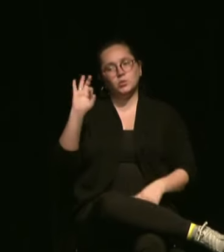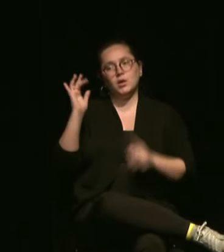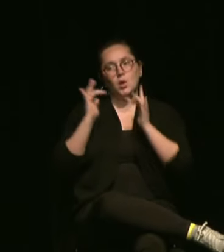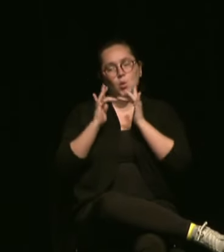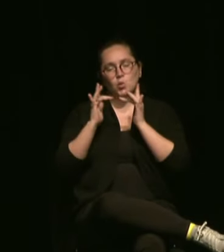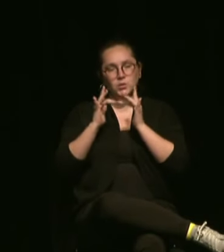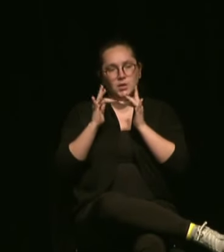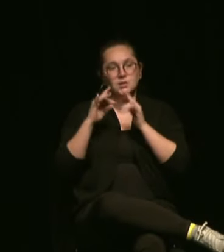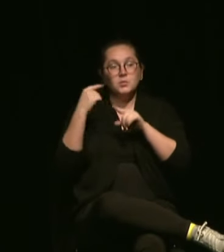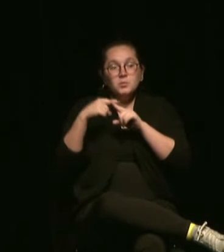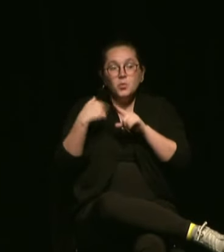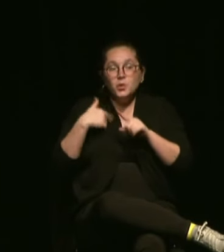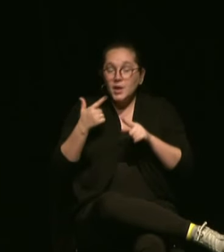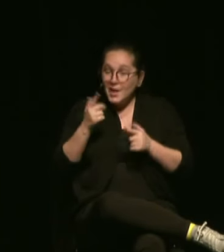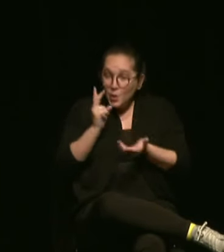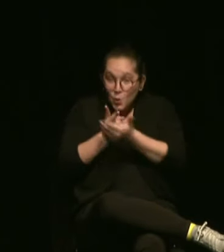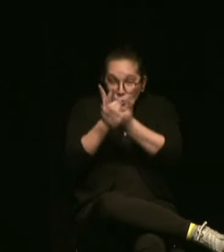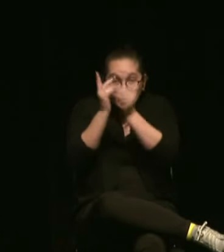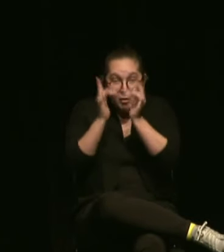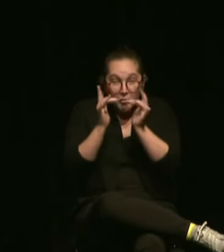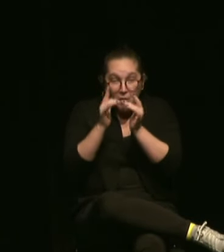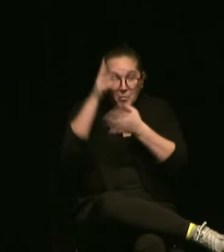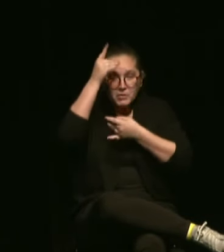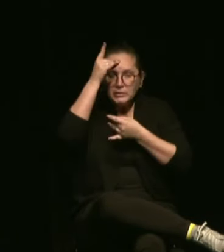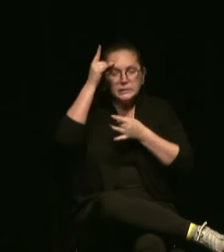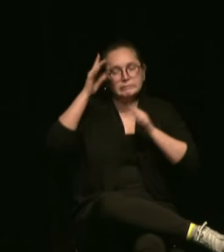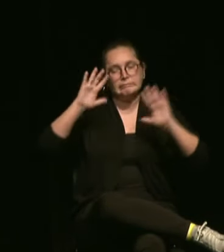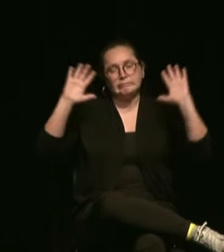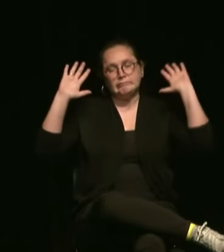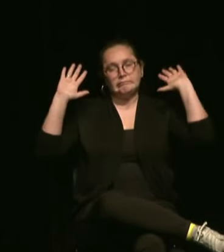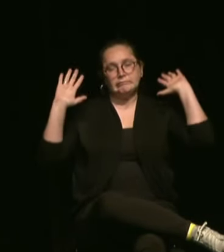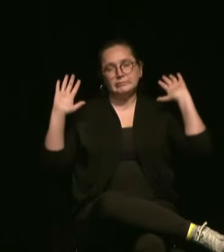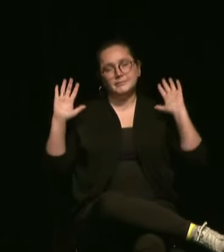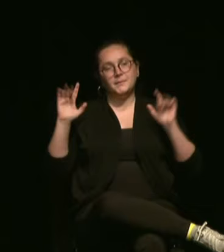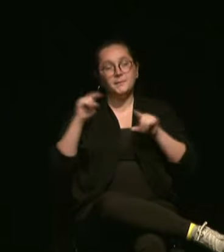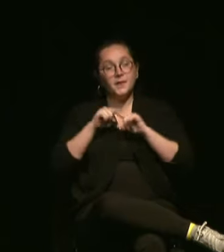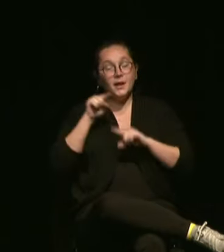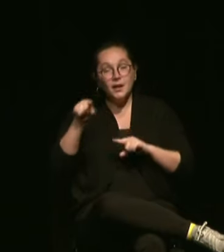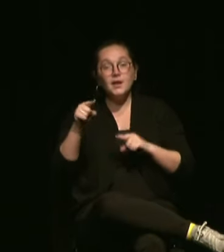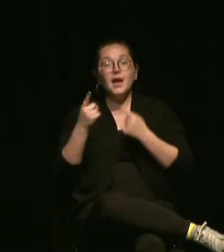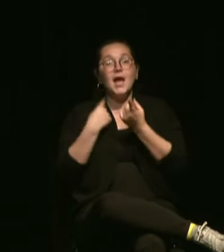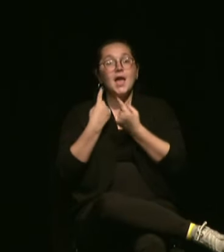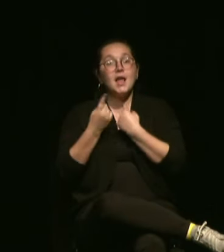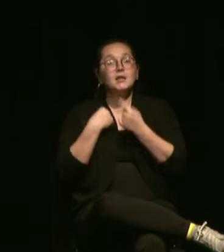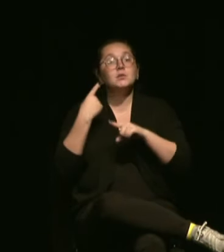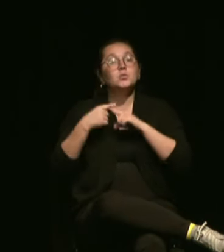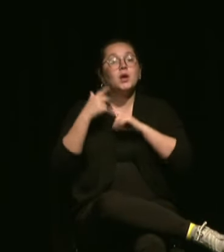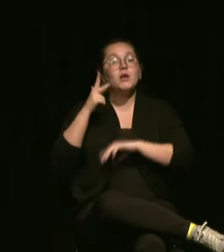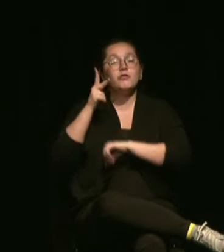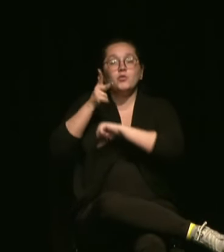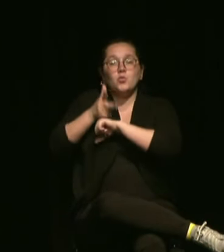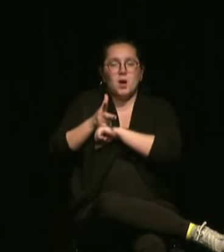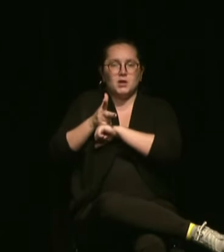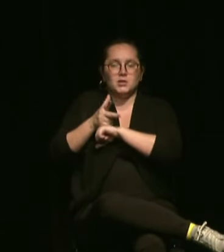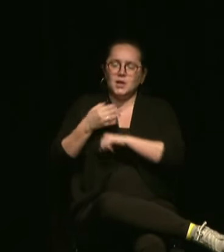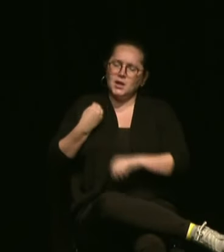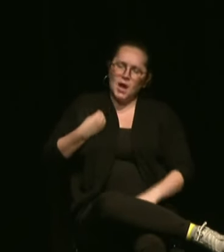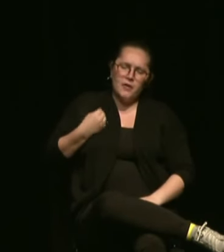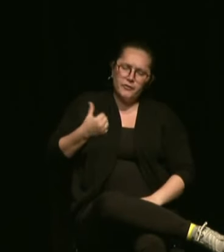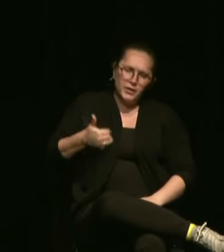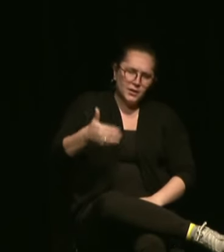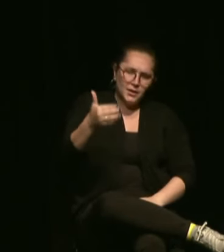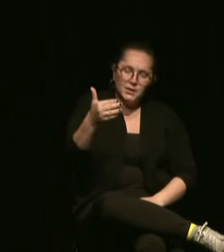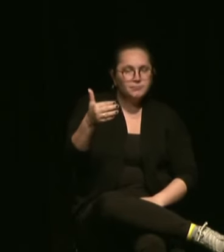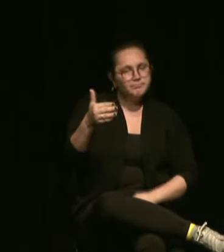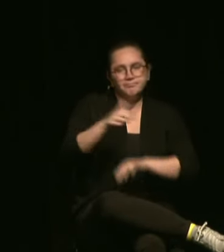Ele tinha horror de manter contato com os personagens. Porque, de fato, a relação se dá na filmagem, não se dá na vida, não se dá